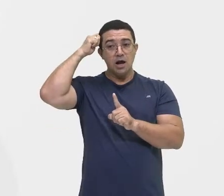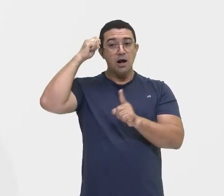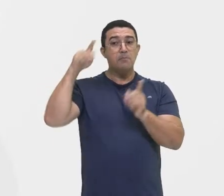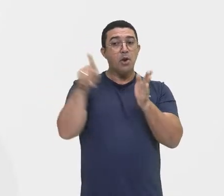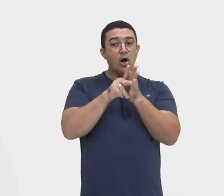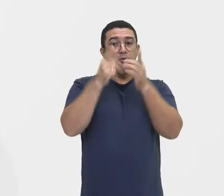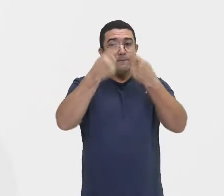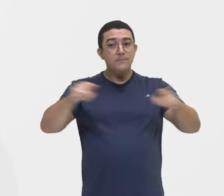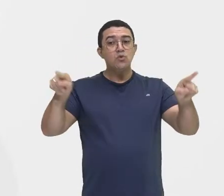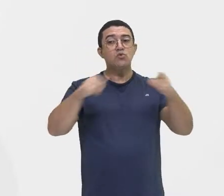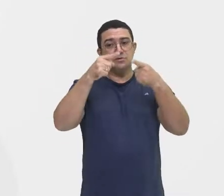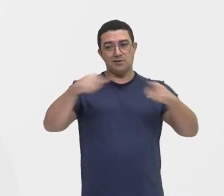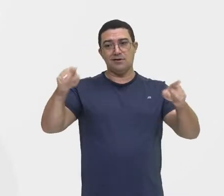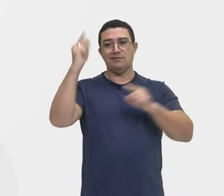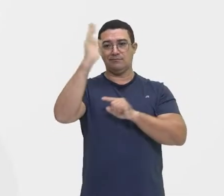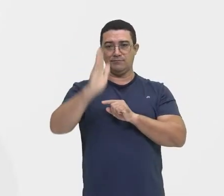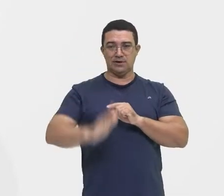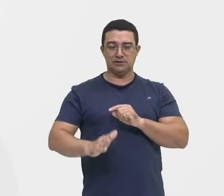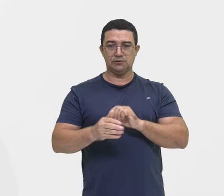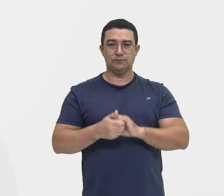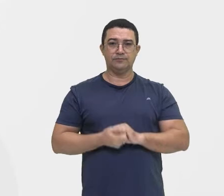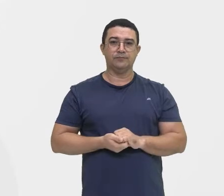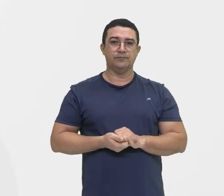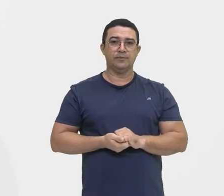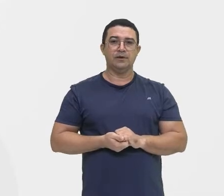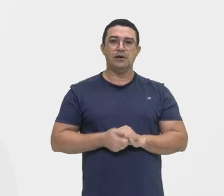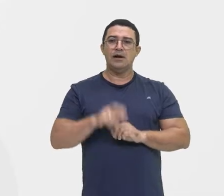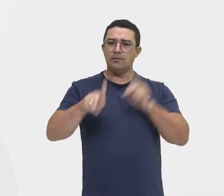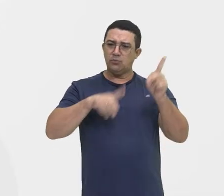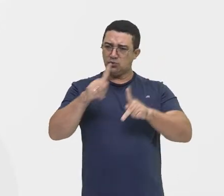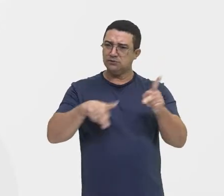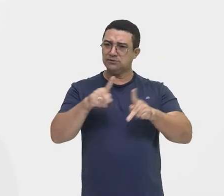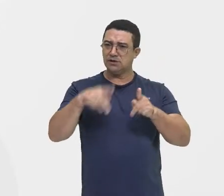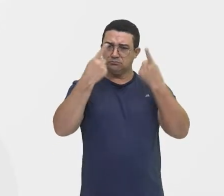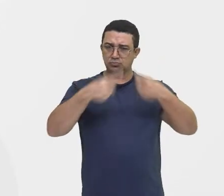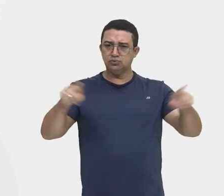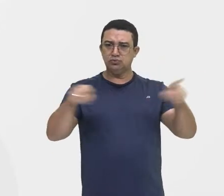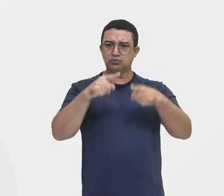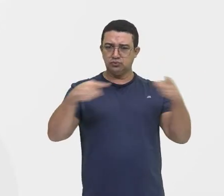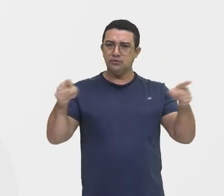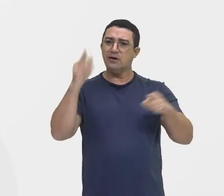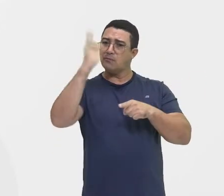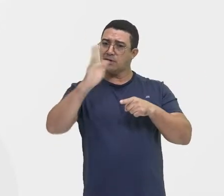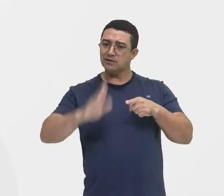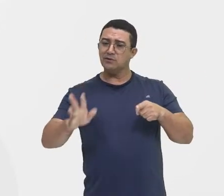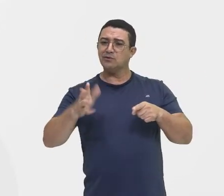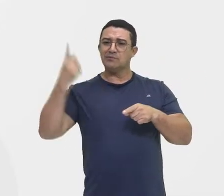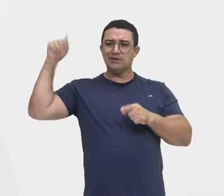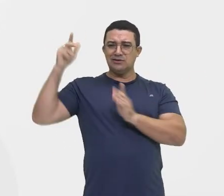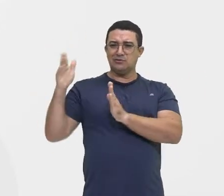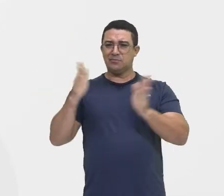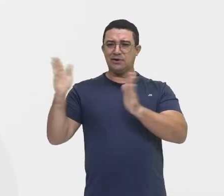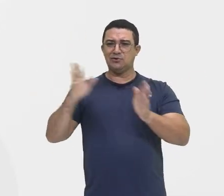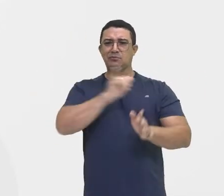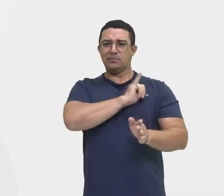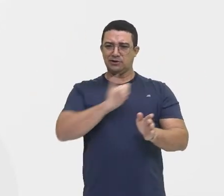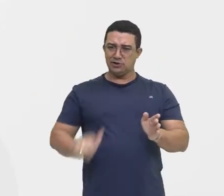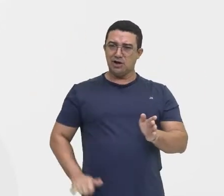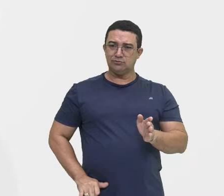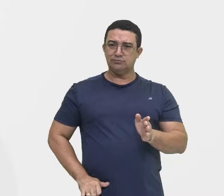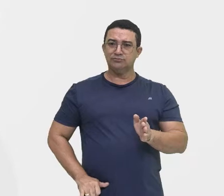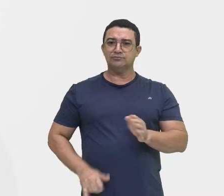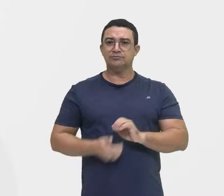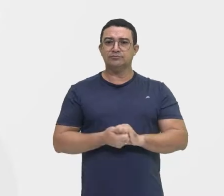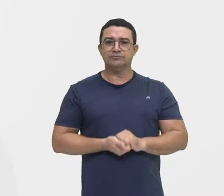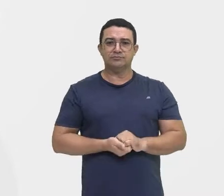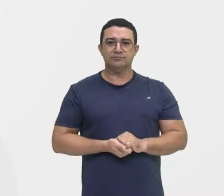que permanecem até os dias atuais. A música popular urbana no Brasil imperial teve nos escravos que trabalhavam como barbeiros em